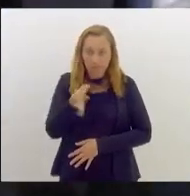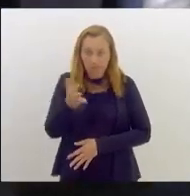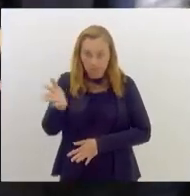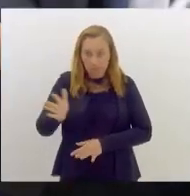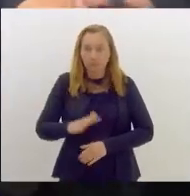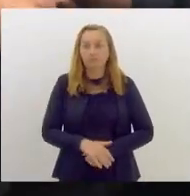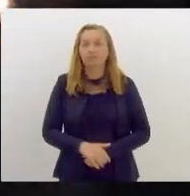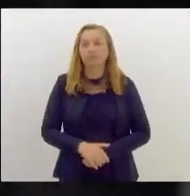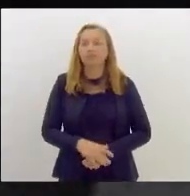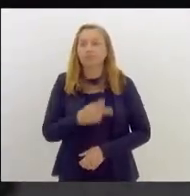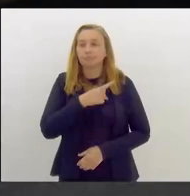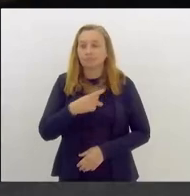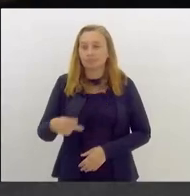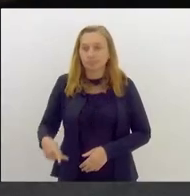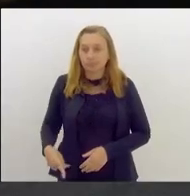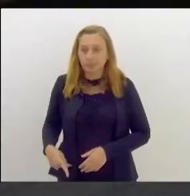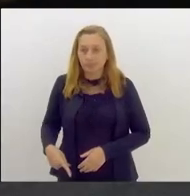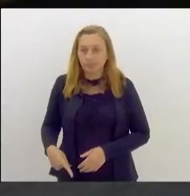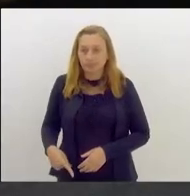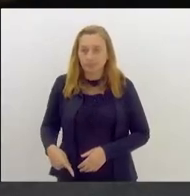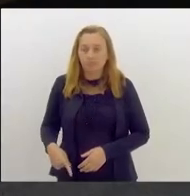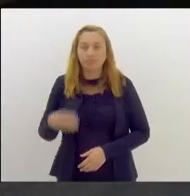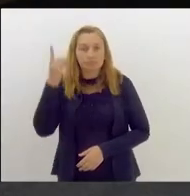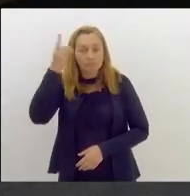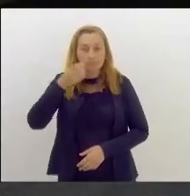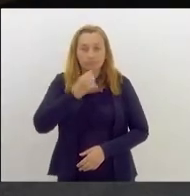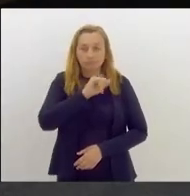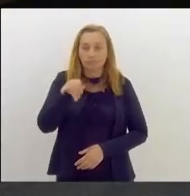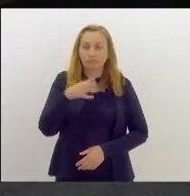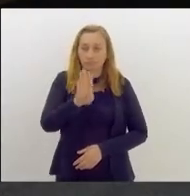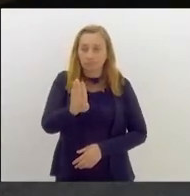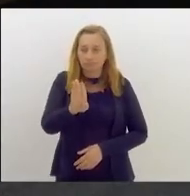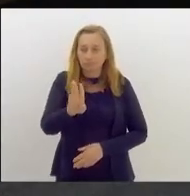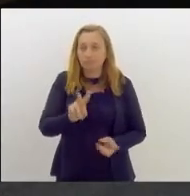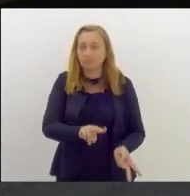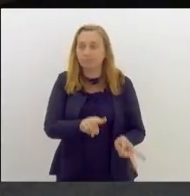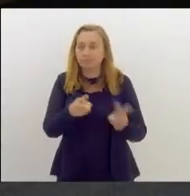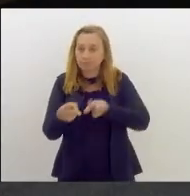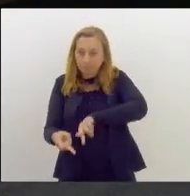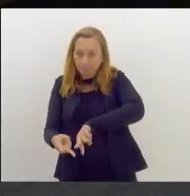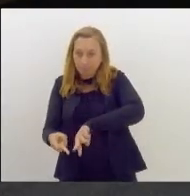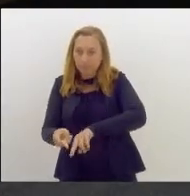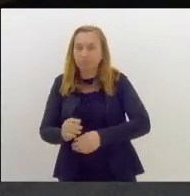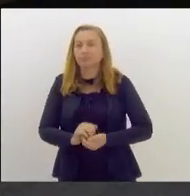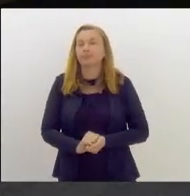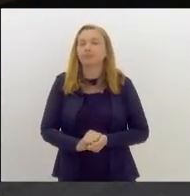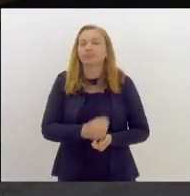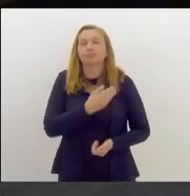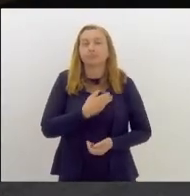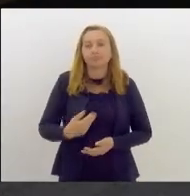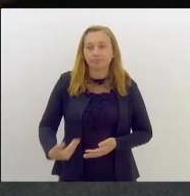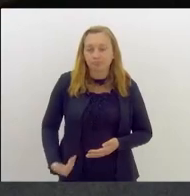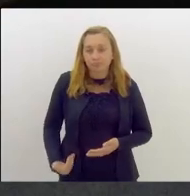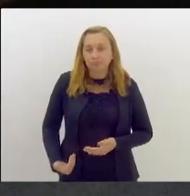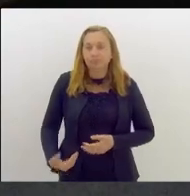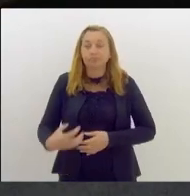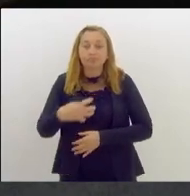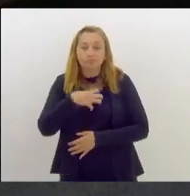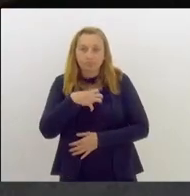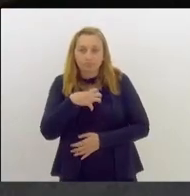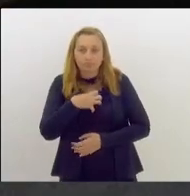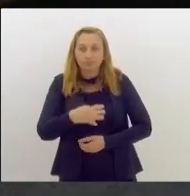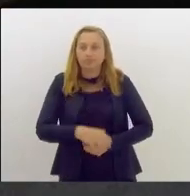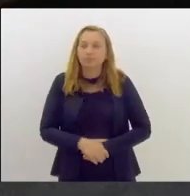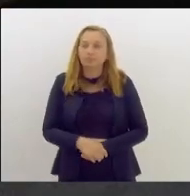o presidente exercício é o deputado Jair Bittencourt houve um encaminhamento do governador em exercício nesse sentido